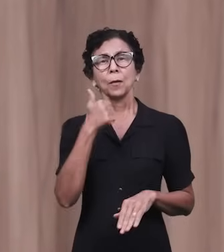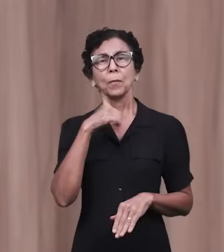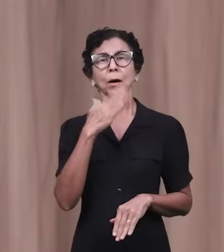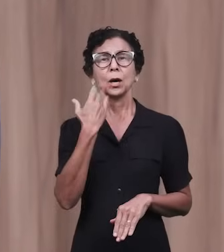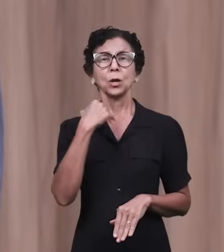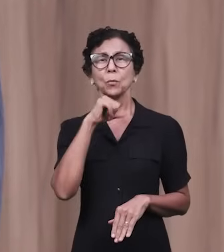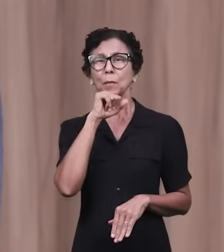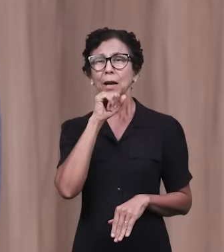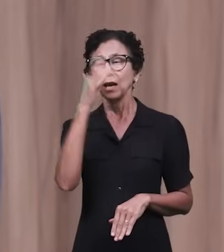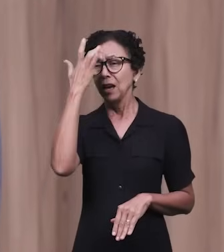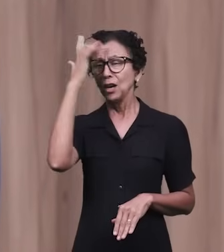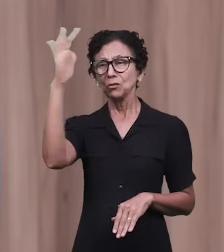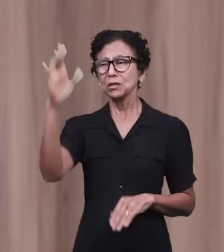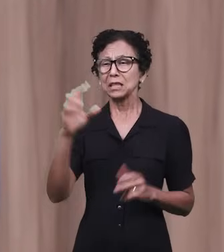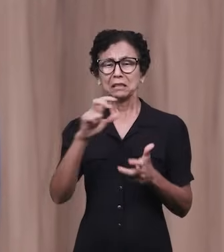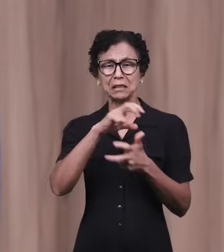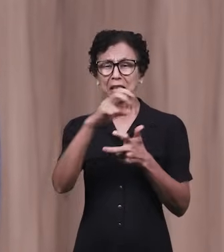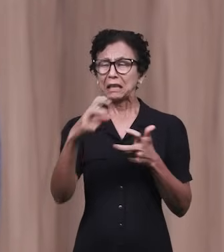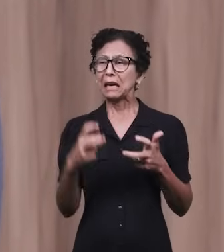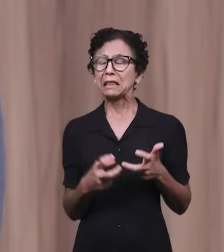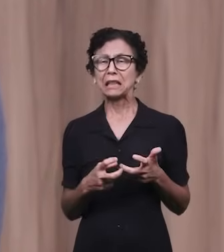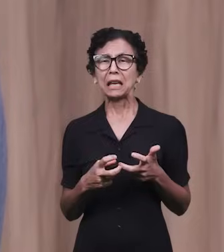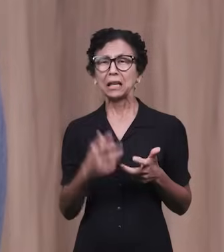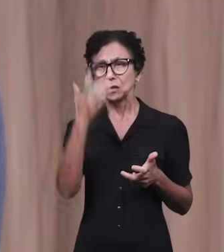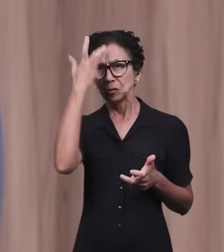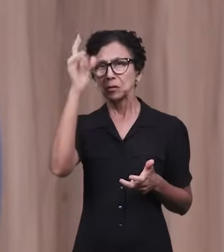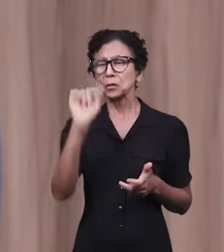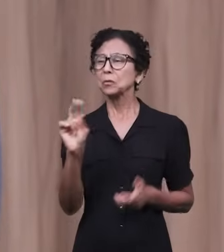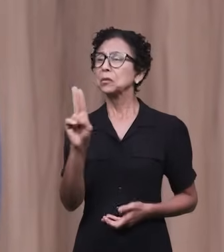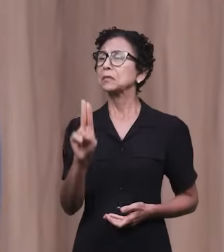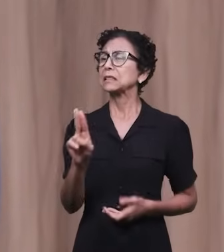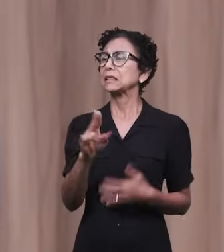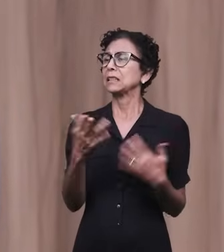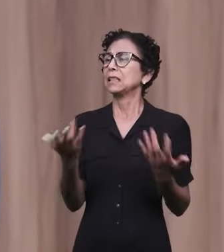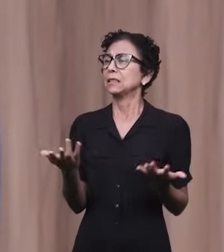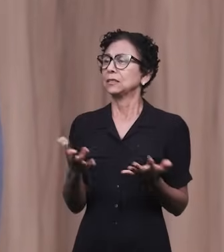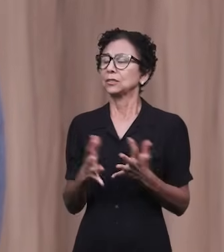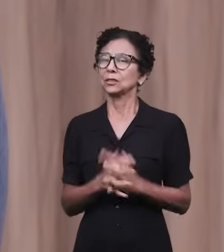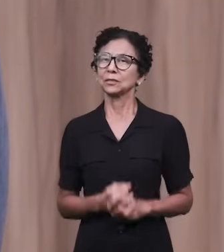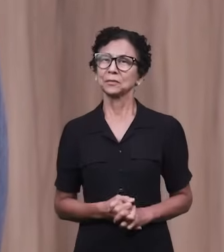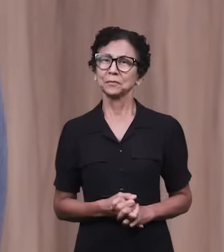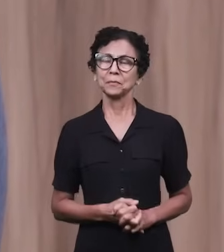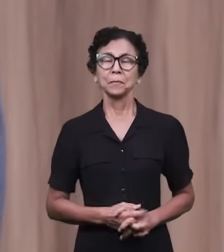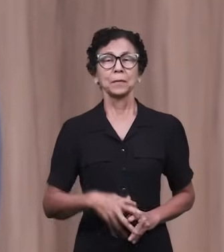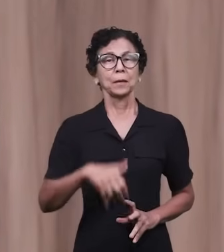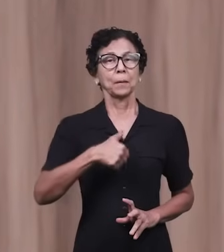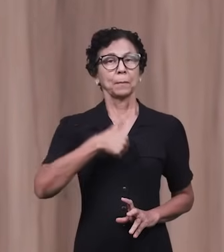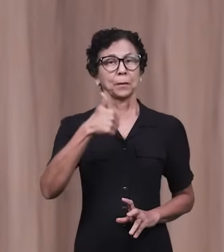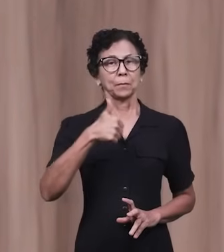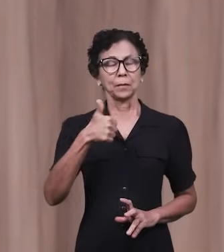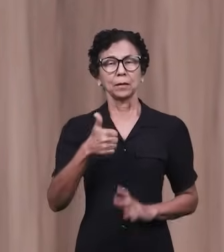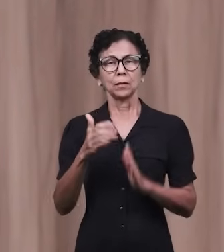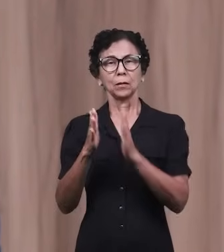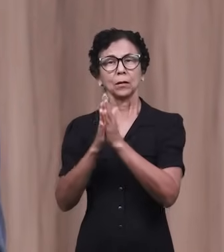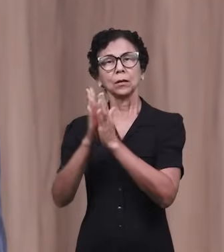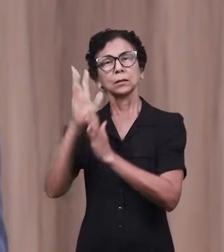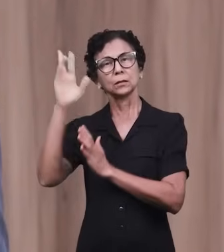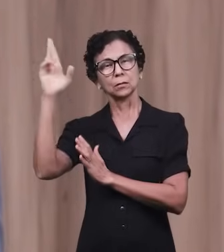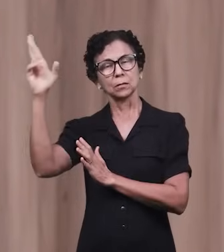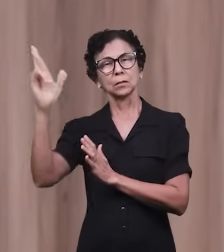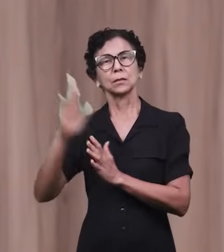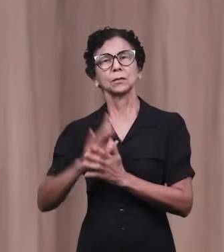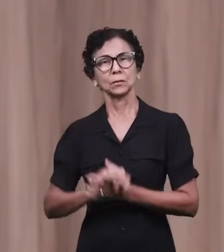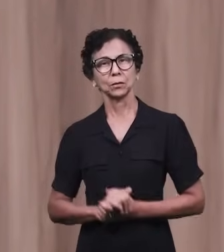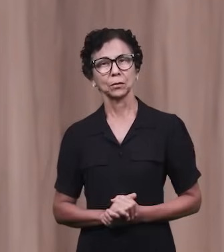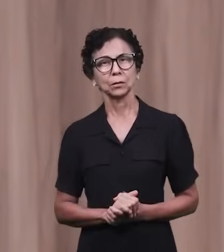vezes procure a escola, procure o Senhor primeiro, mas às vezes a instrução que nós falamos, né, da questão de idade,